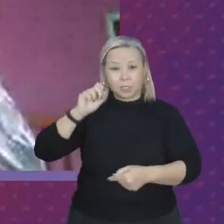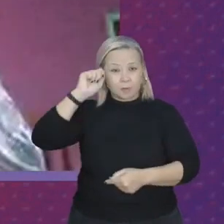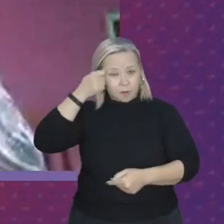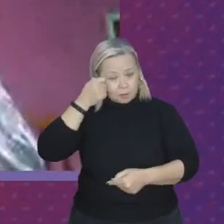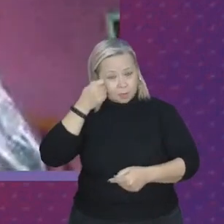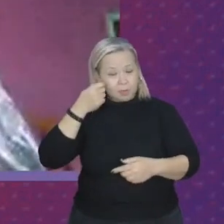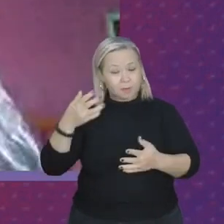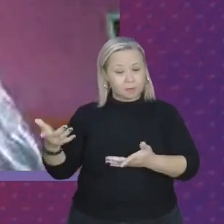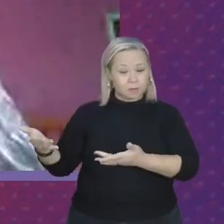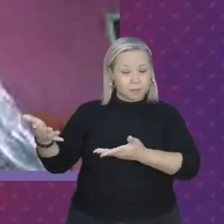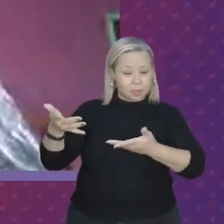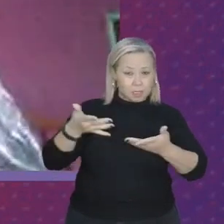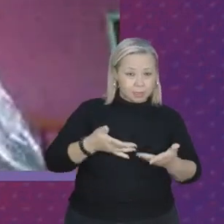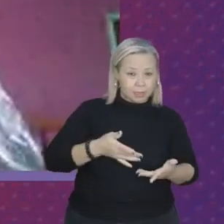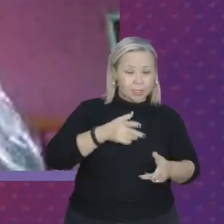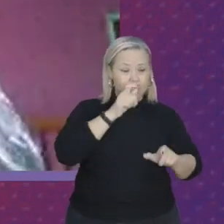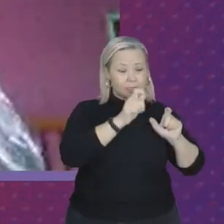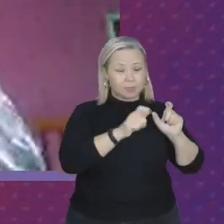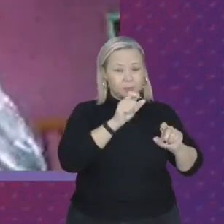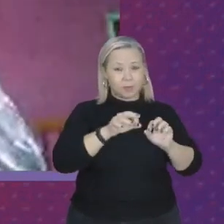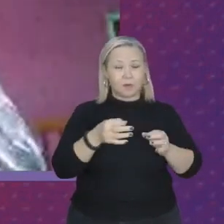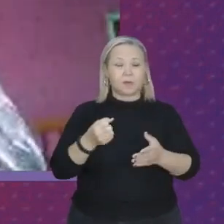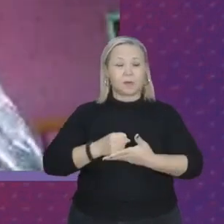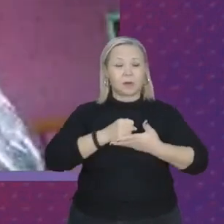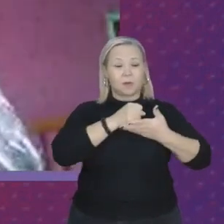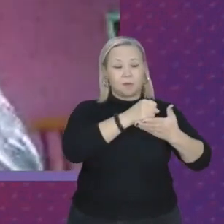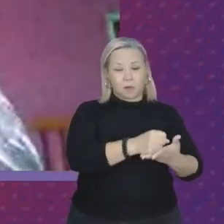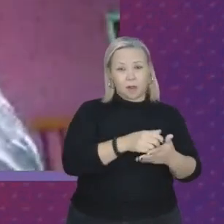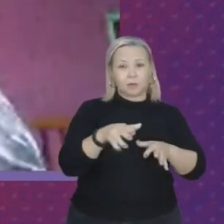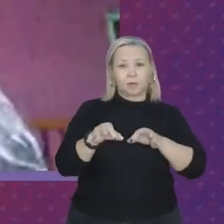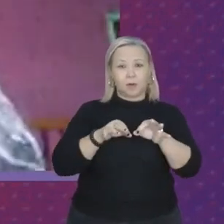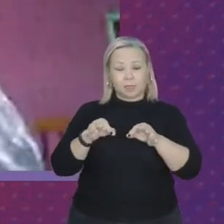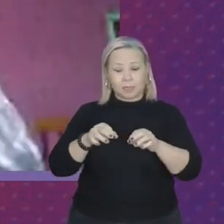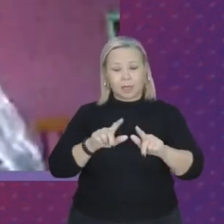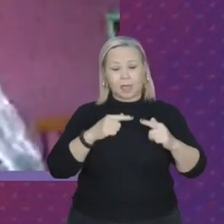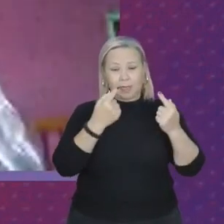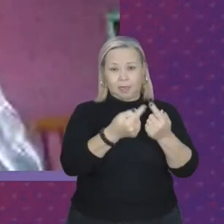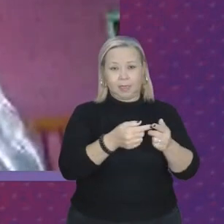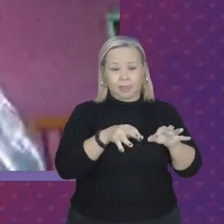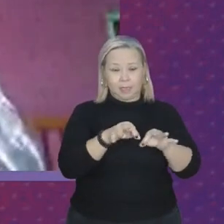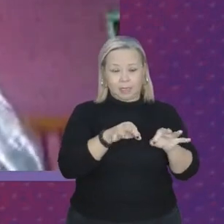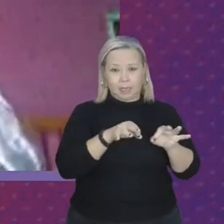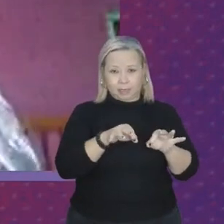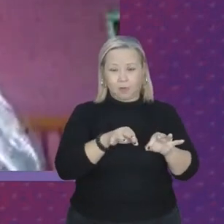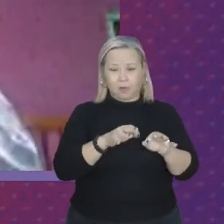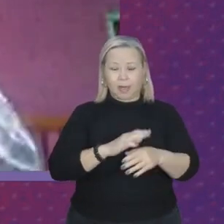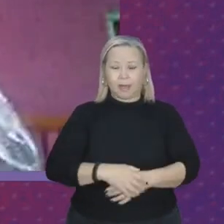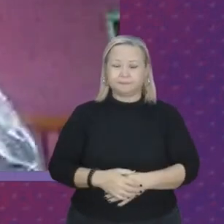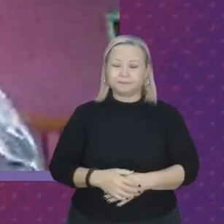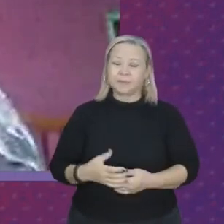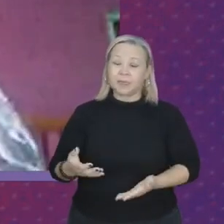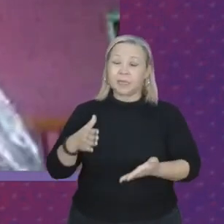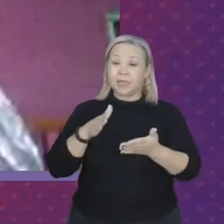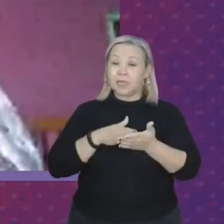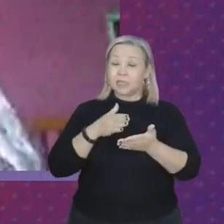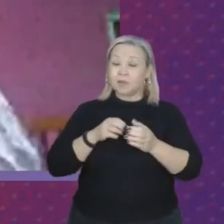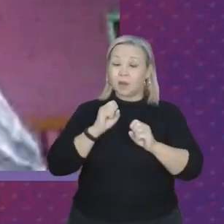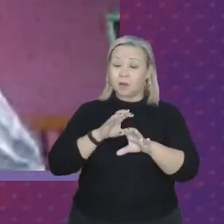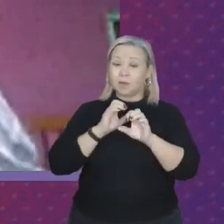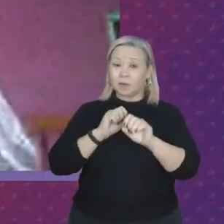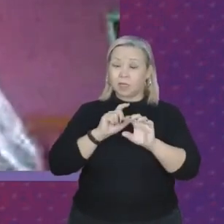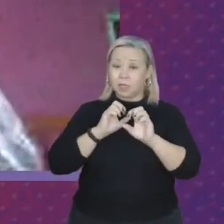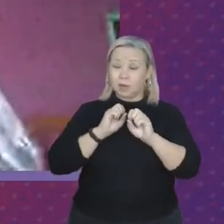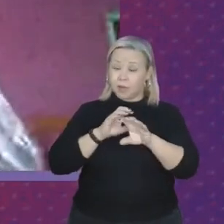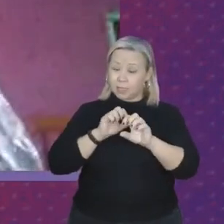pessoas para colaborar e para construir esse espaço de forma coletiva. E isso, para mim, é a cartilha do modo petista de governar. E eu acho que ninguém nesse